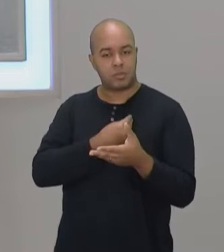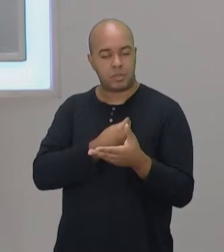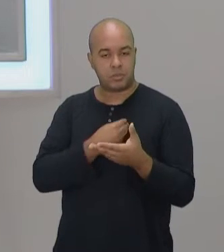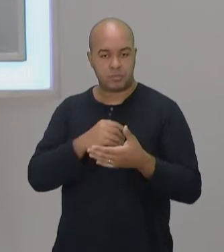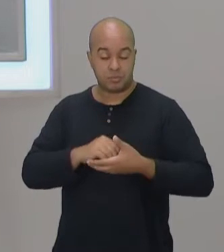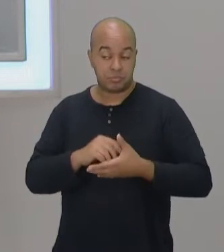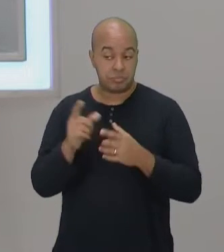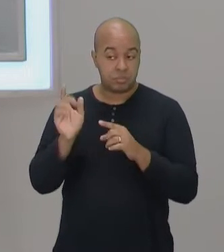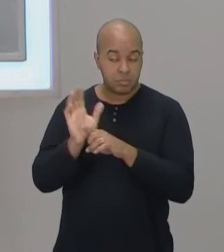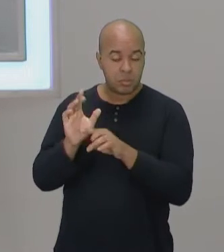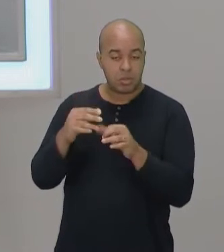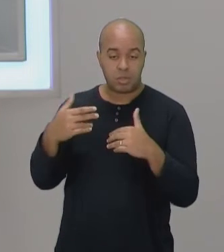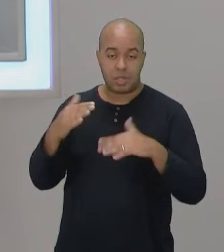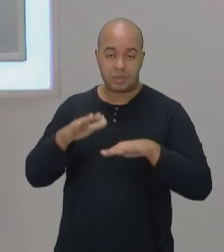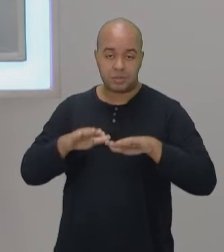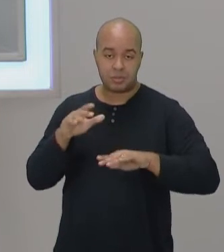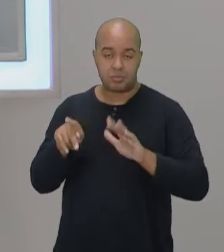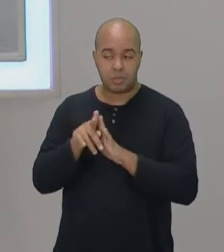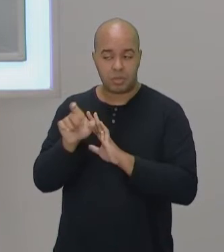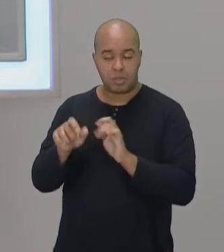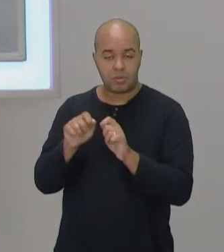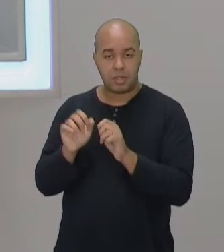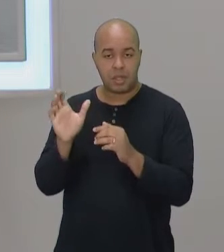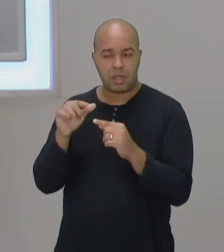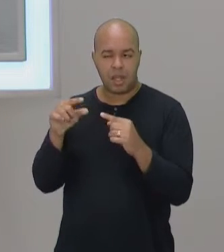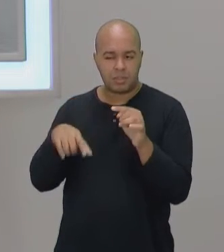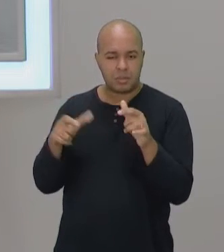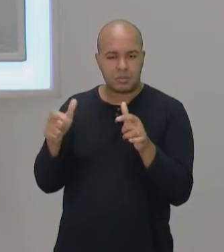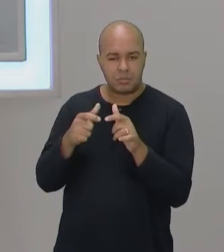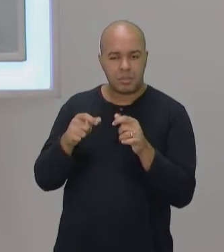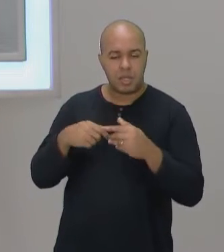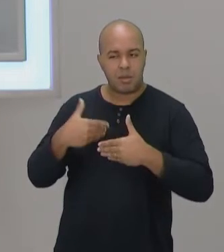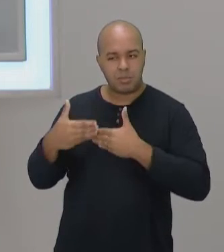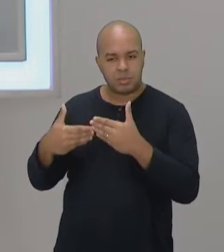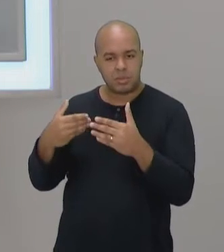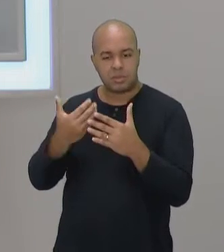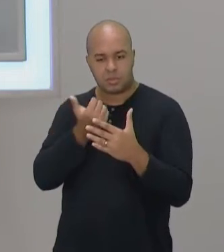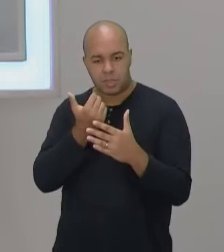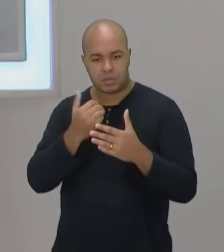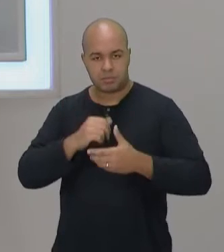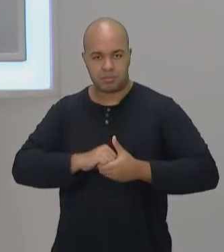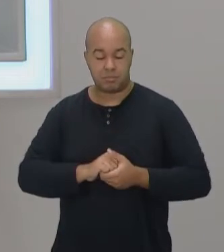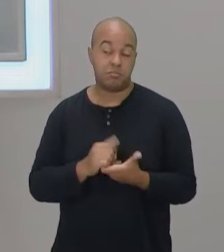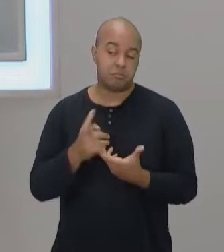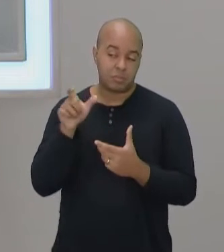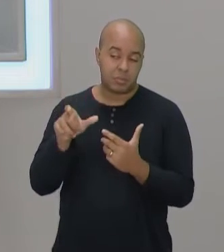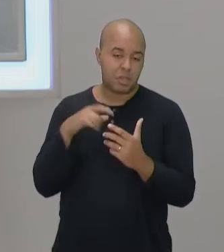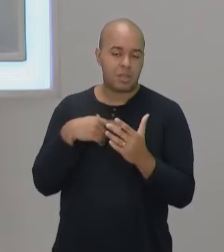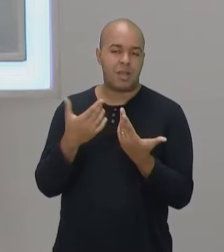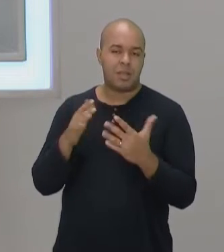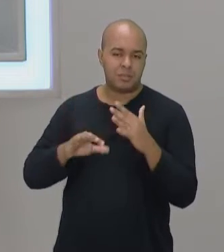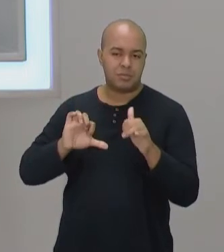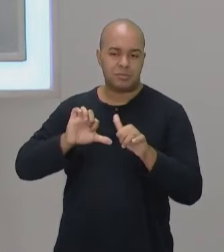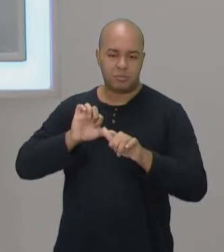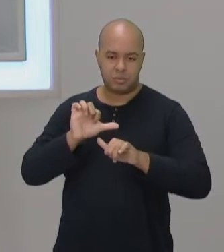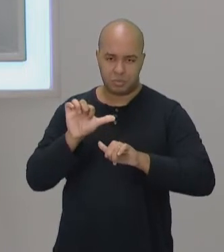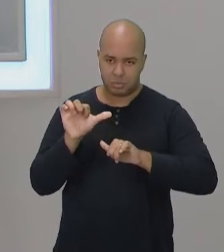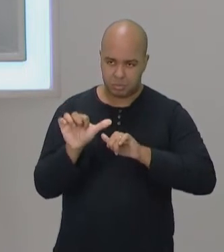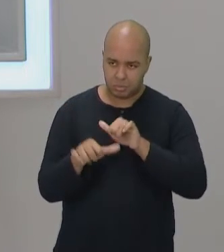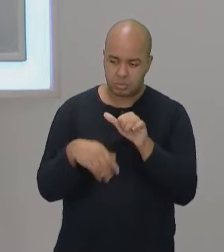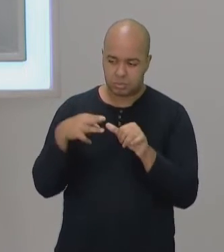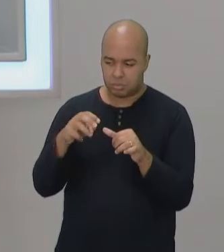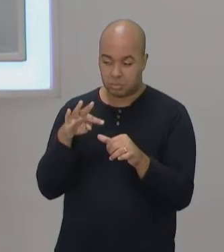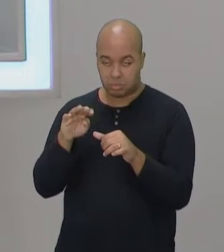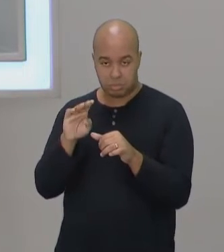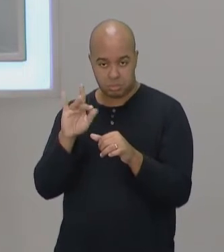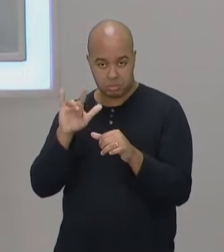vida. A maioria das funções delas se restringe aí ao processo alimentar, onde ela vai sofrer o